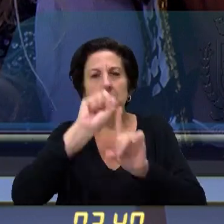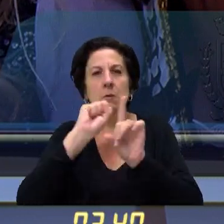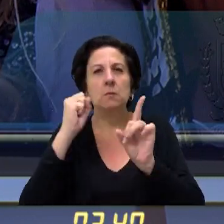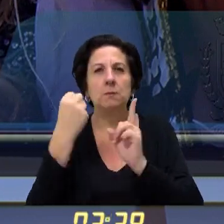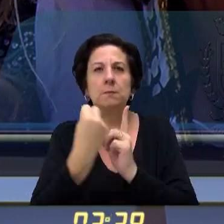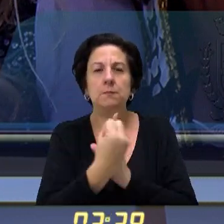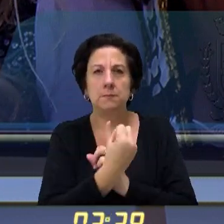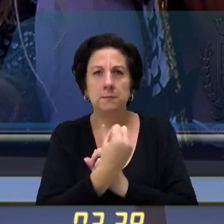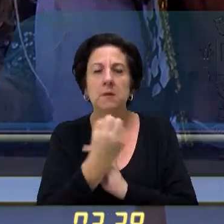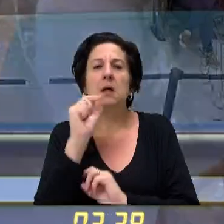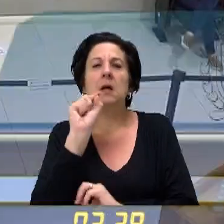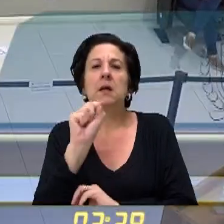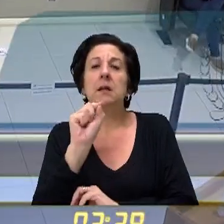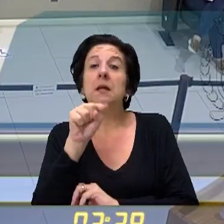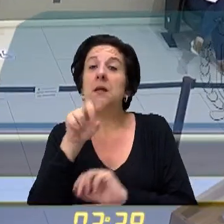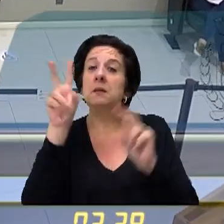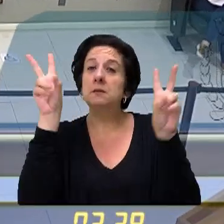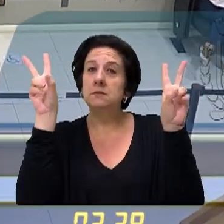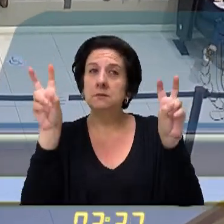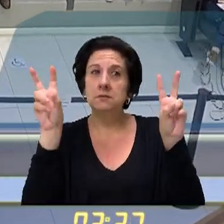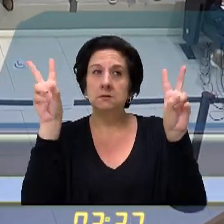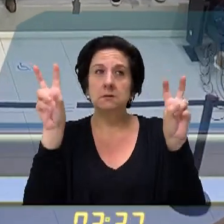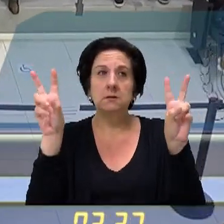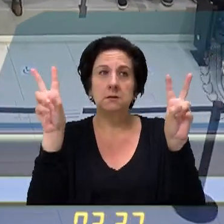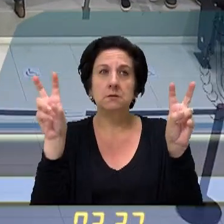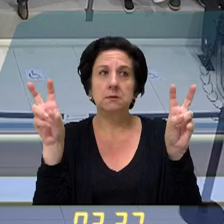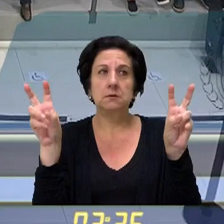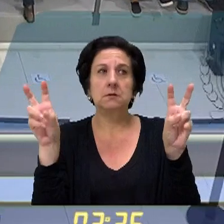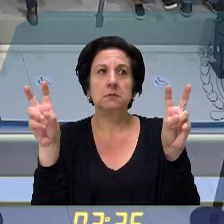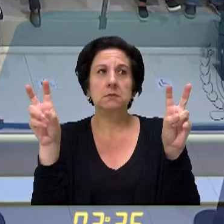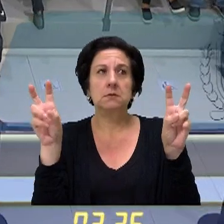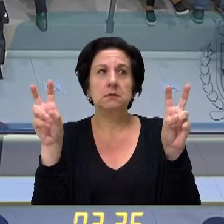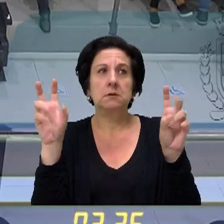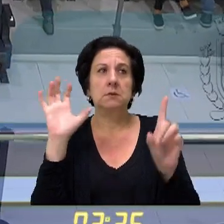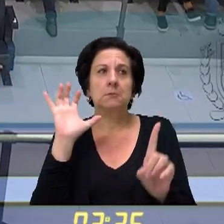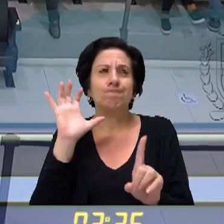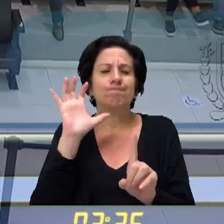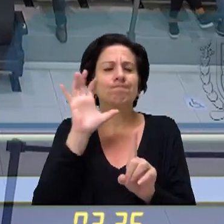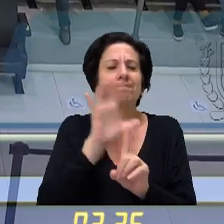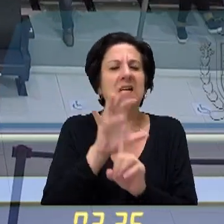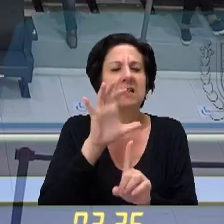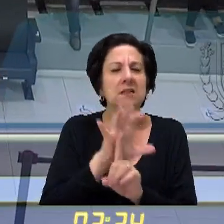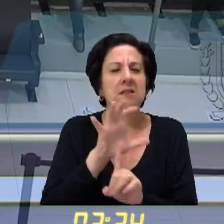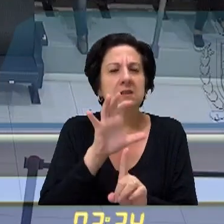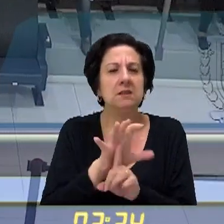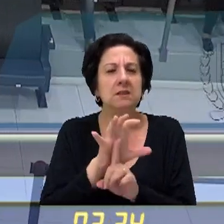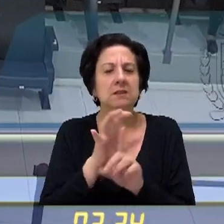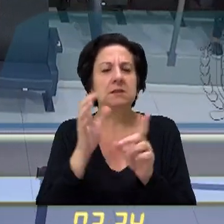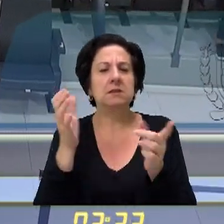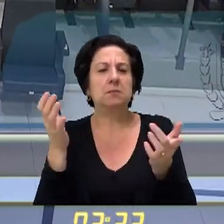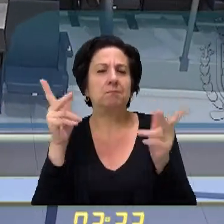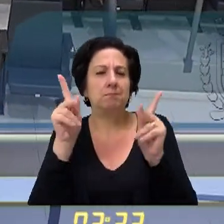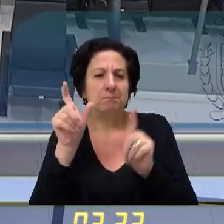comunidade de que esse assunto de agressão para com as pessoas menos